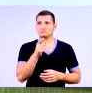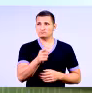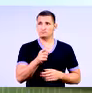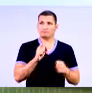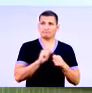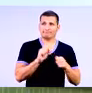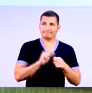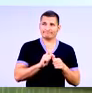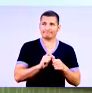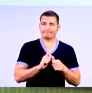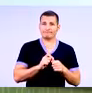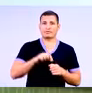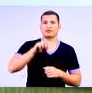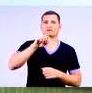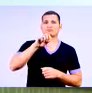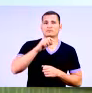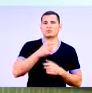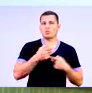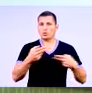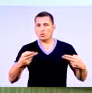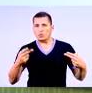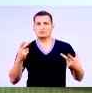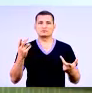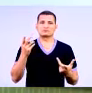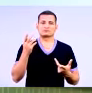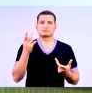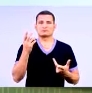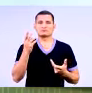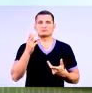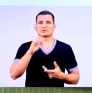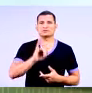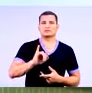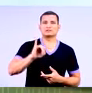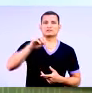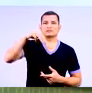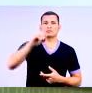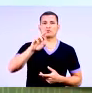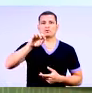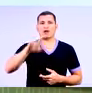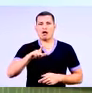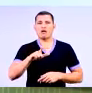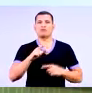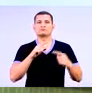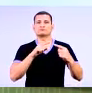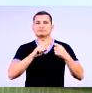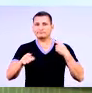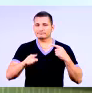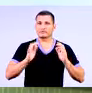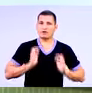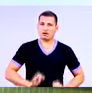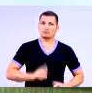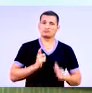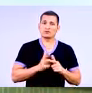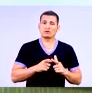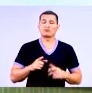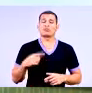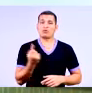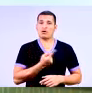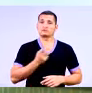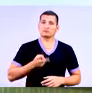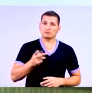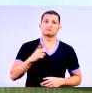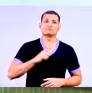haja de forma imoral, antiética contra a pessoa, porque nós estamos sempre sendo observados, né? Como nós já